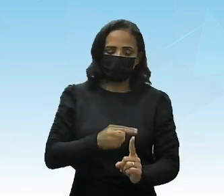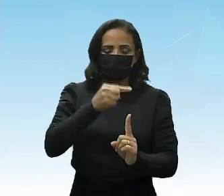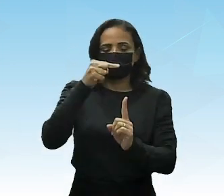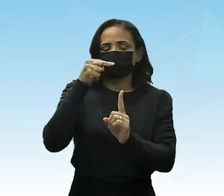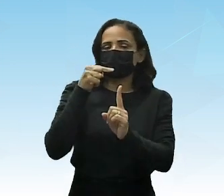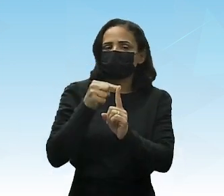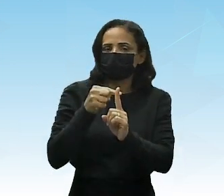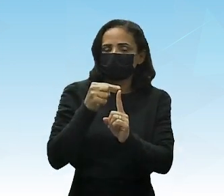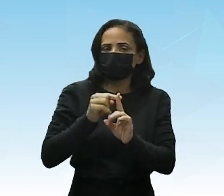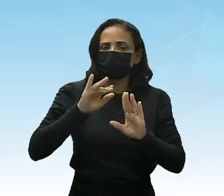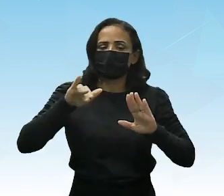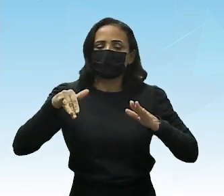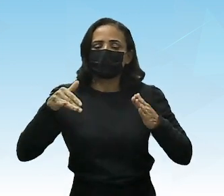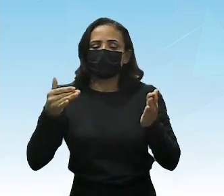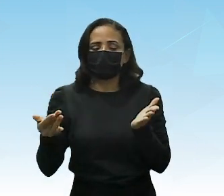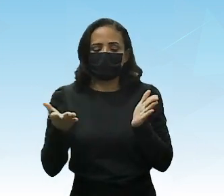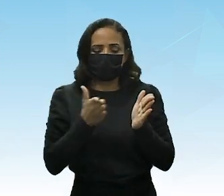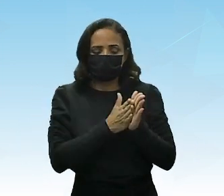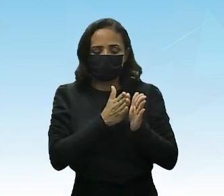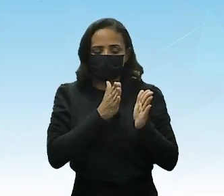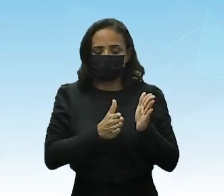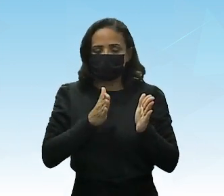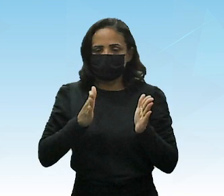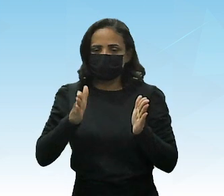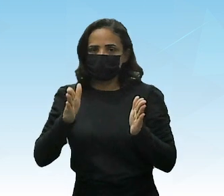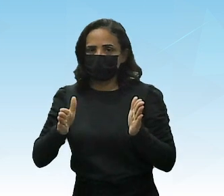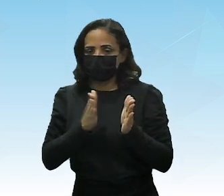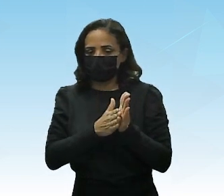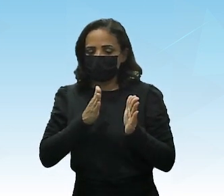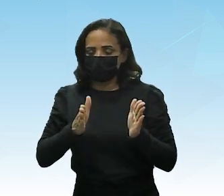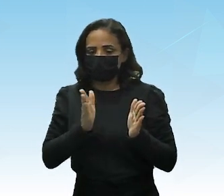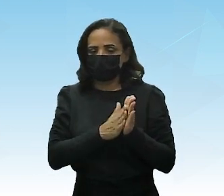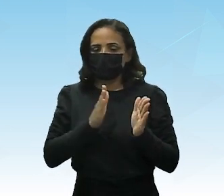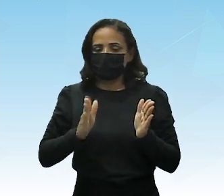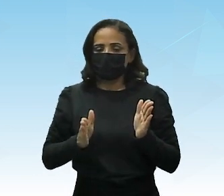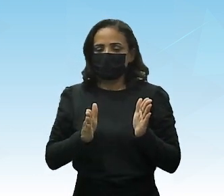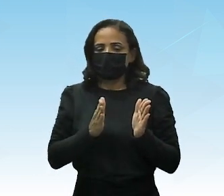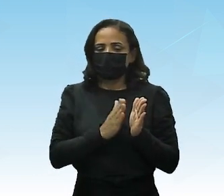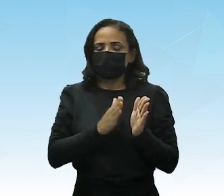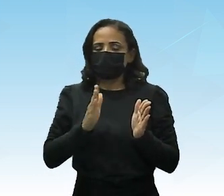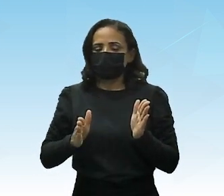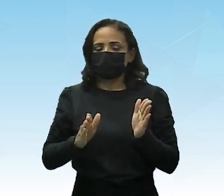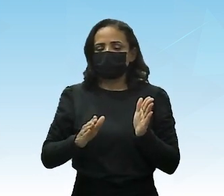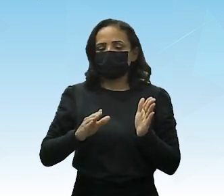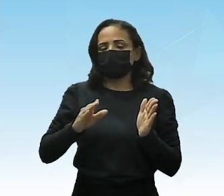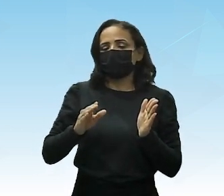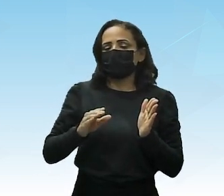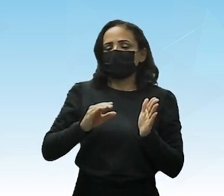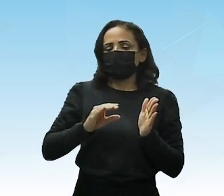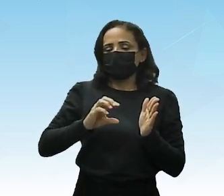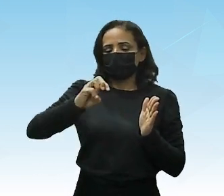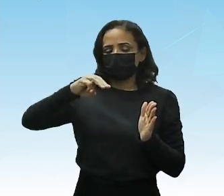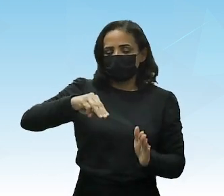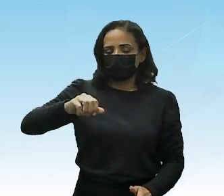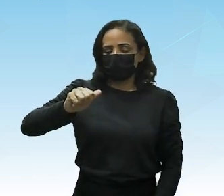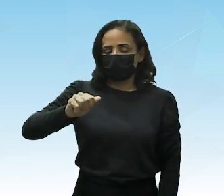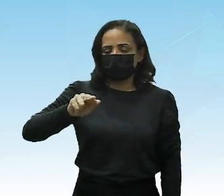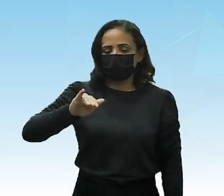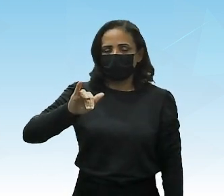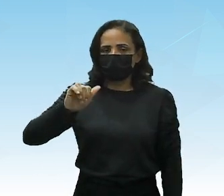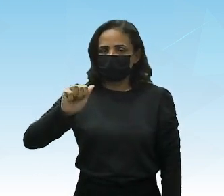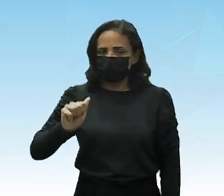sequência, qual é a sequência da tipagem sanguínea? De Maria, Rodrigo e João. Maria